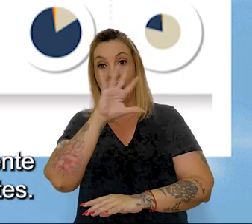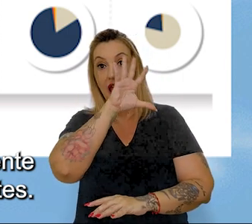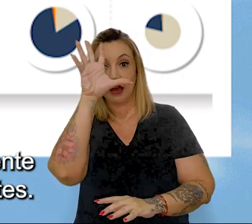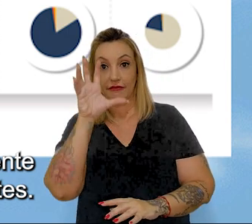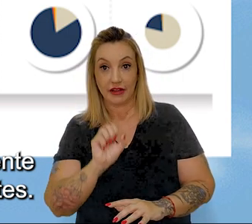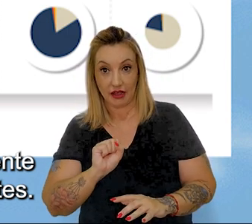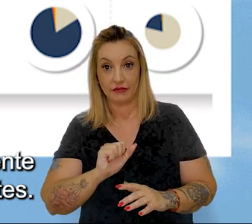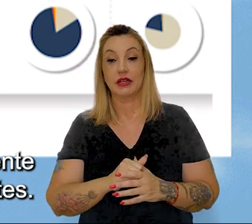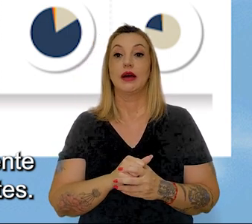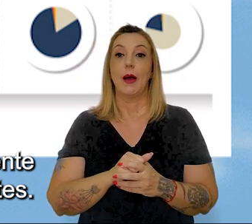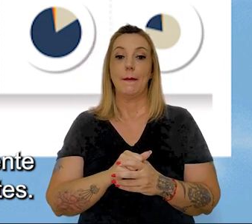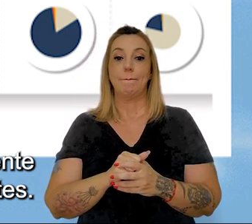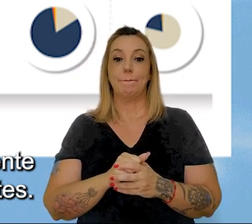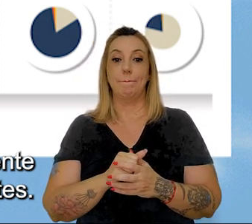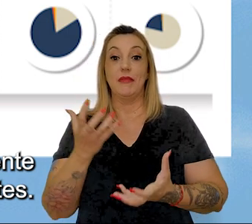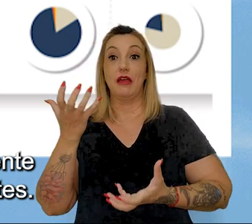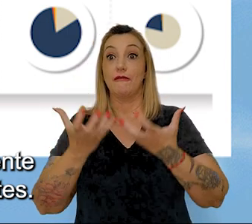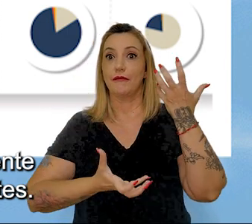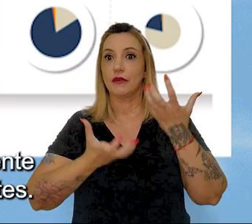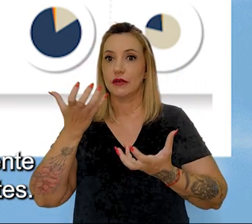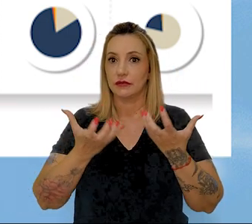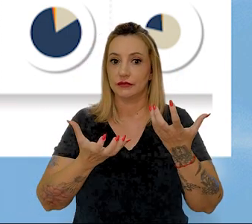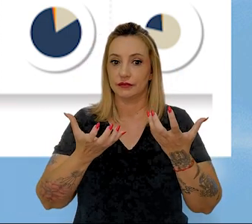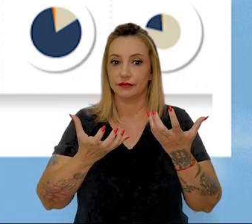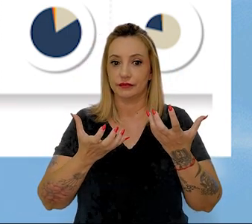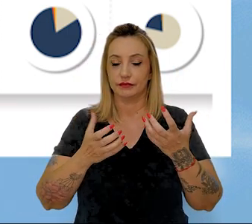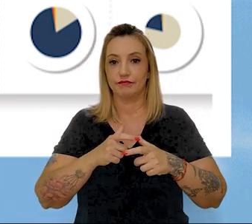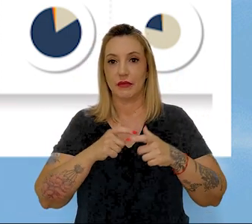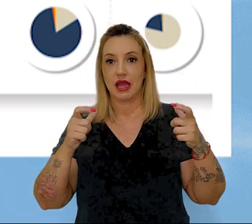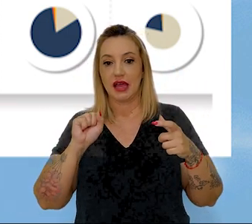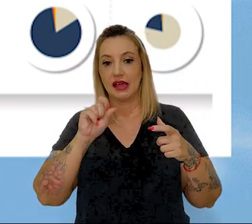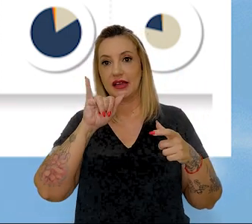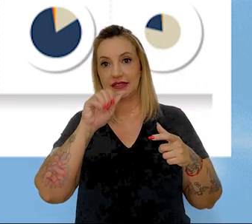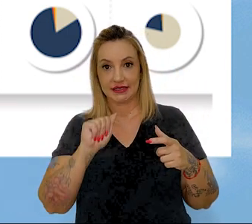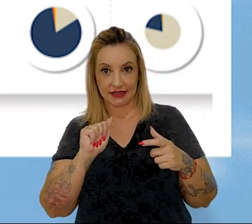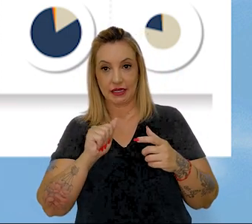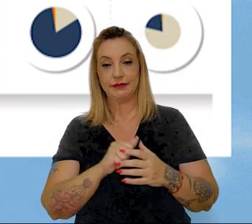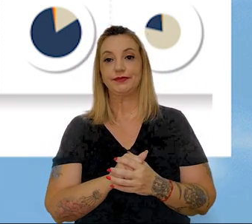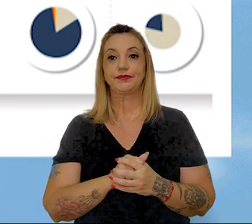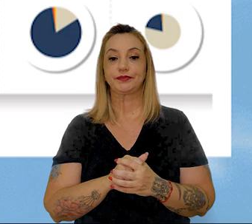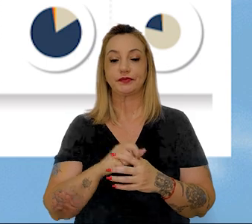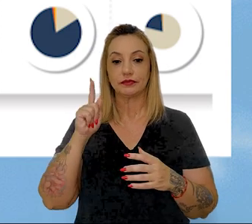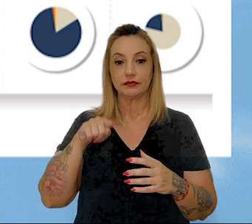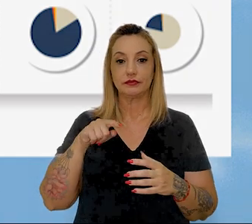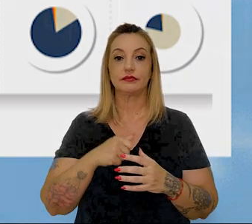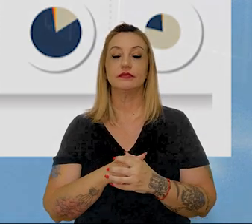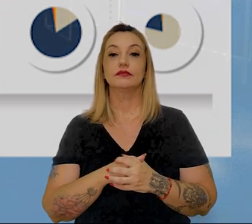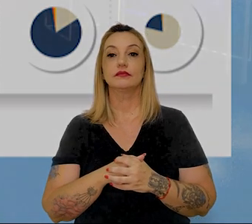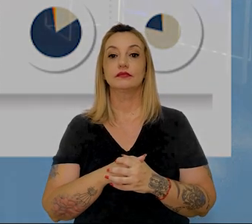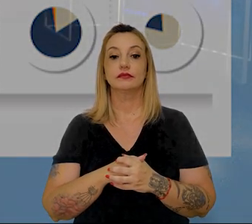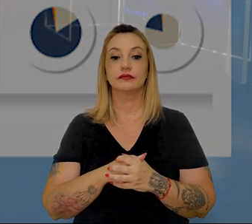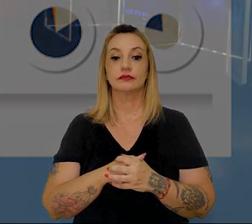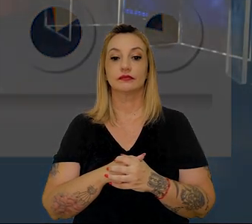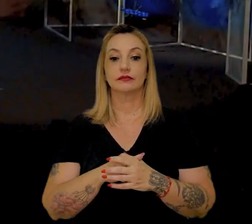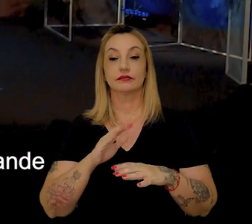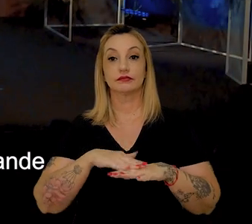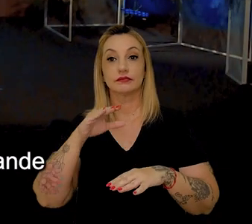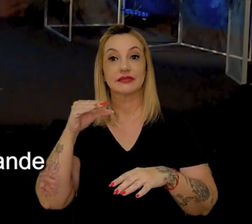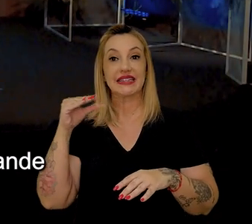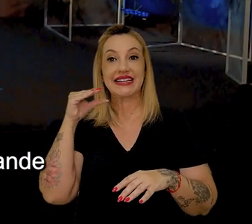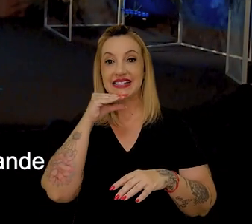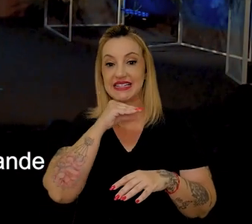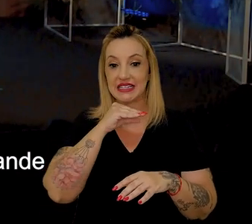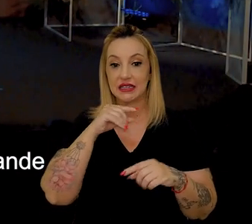praticamente né os incêndios florestais são dominantes na Ásia eh aquela parte mais de calor